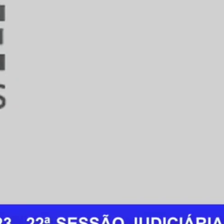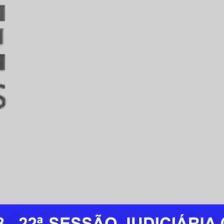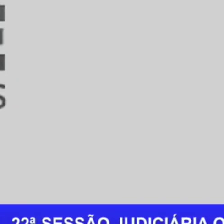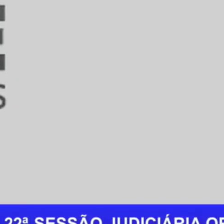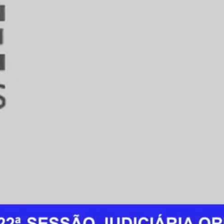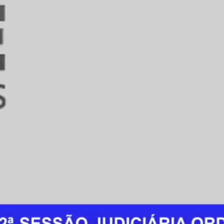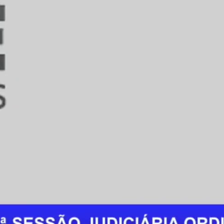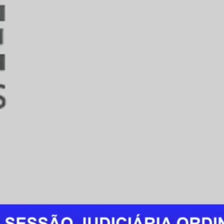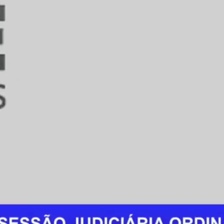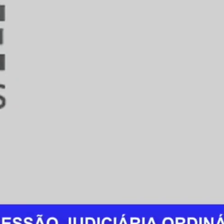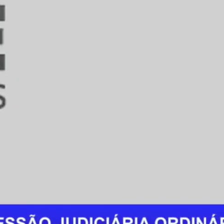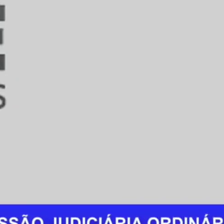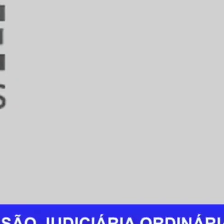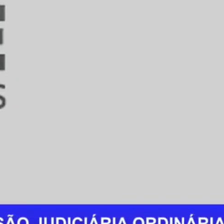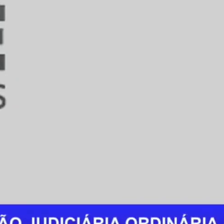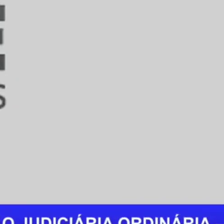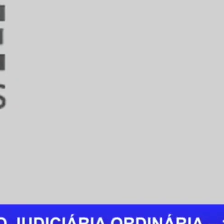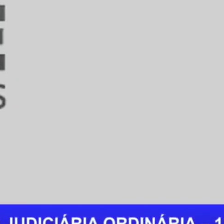18/4/2023.